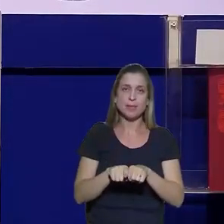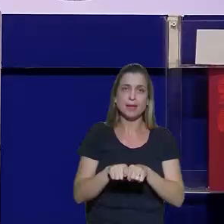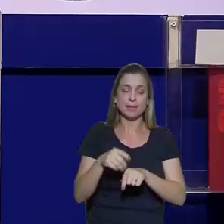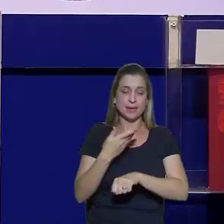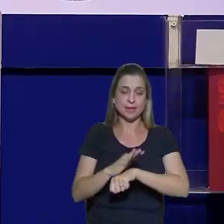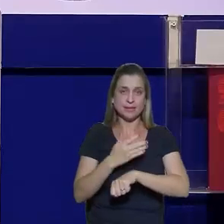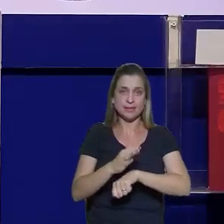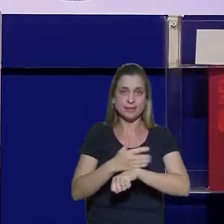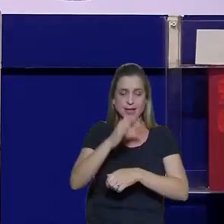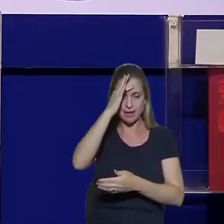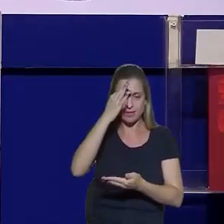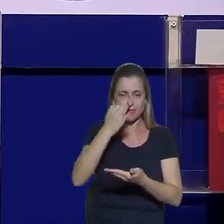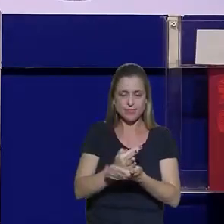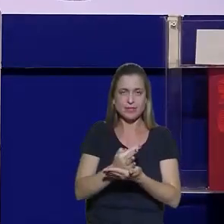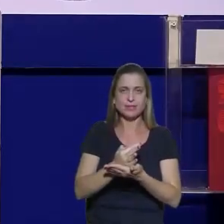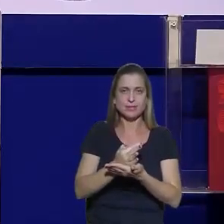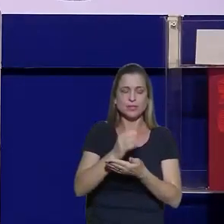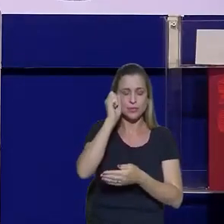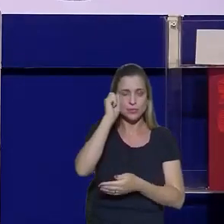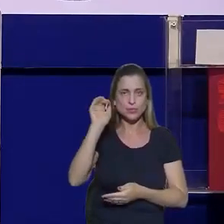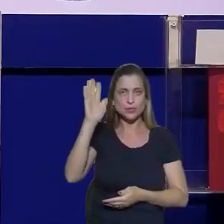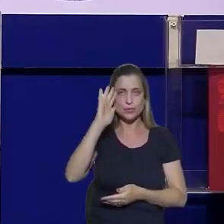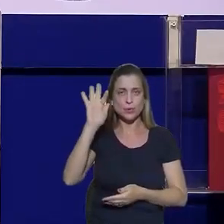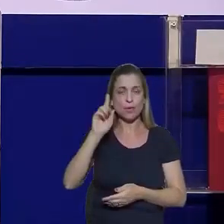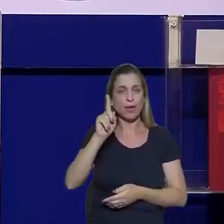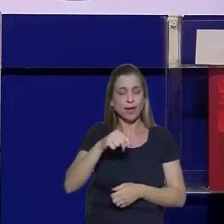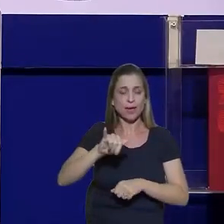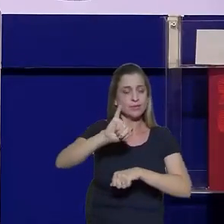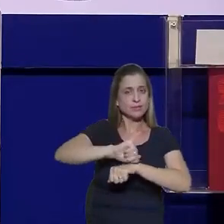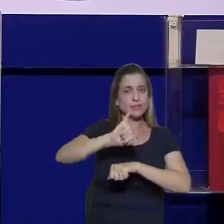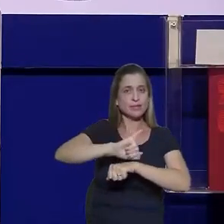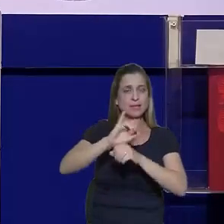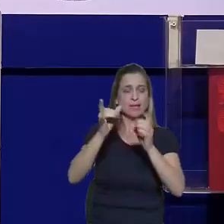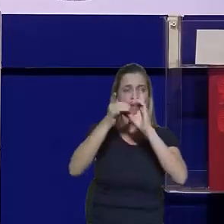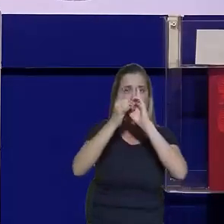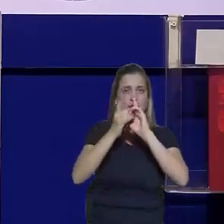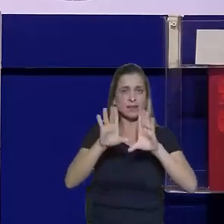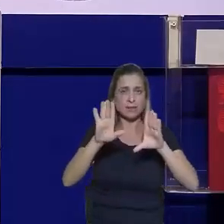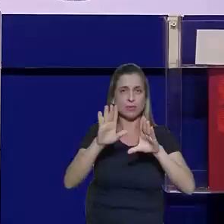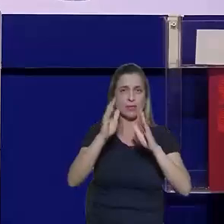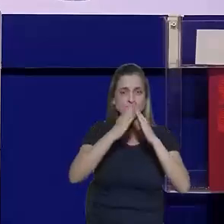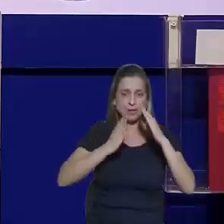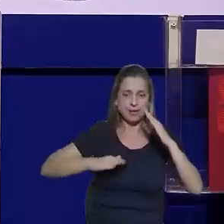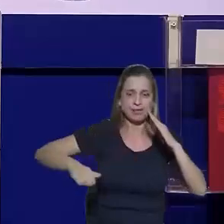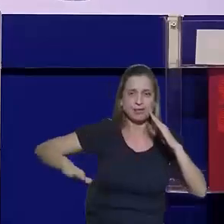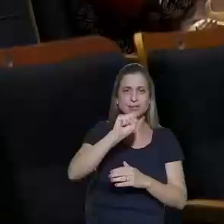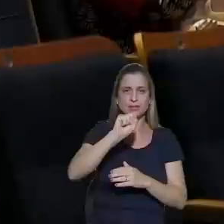nos sonhos. Esse era o centralismo democrático enterrado de Sueli Carneiro.